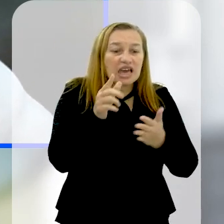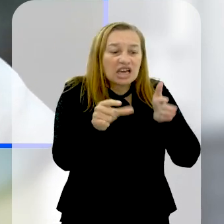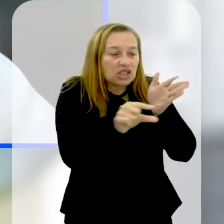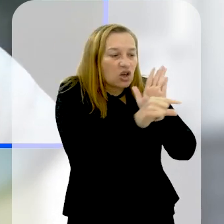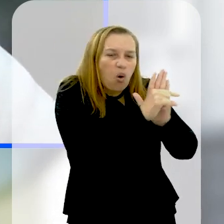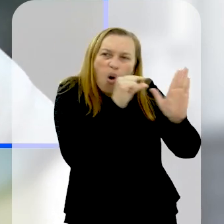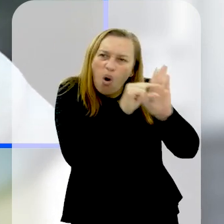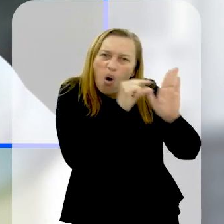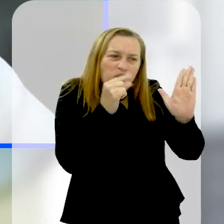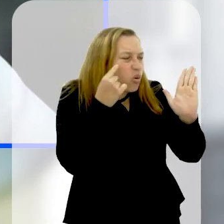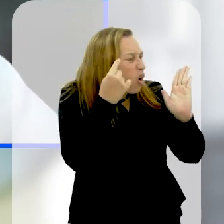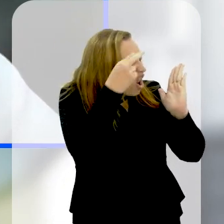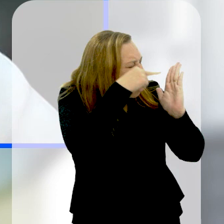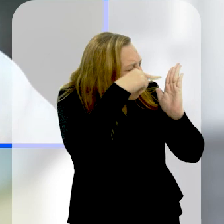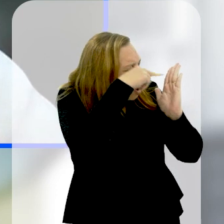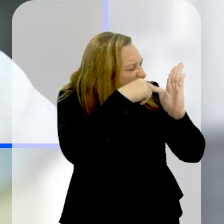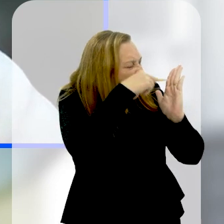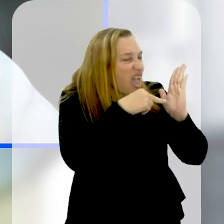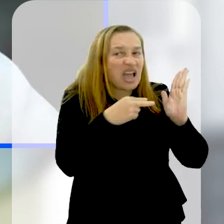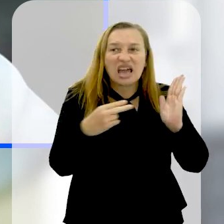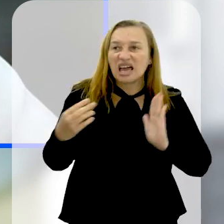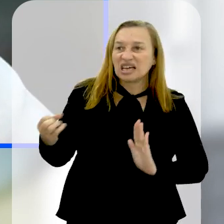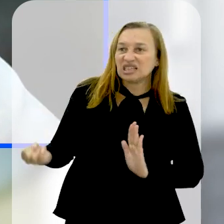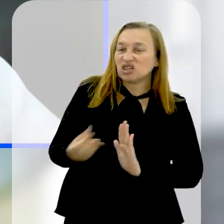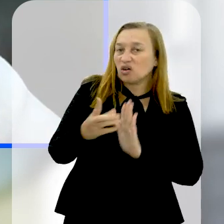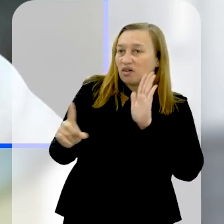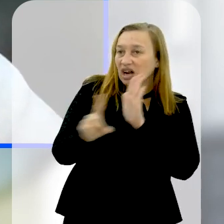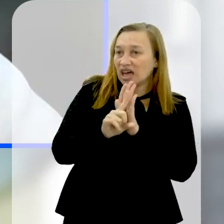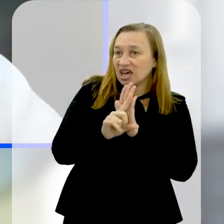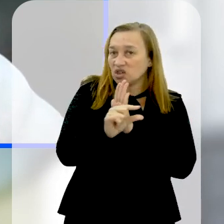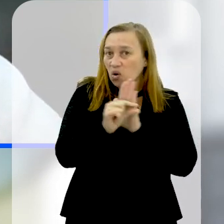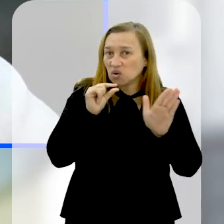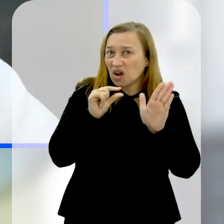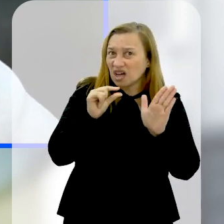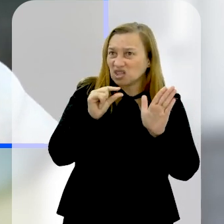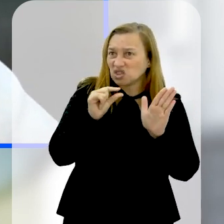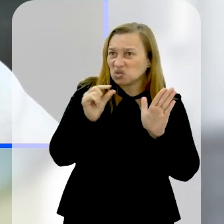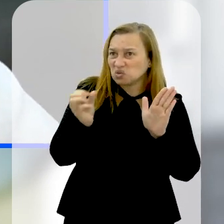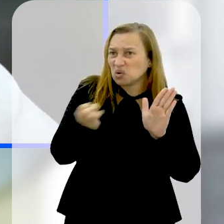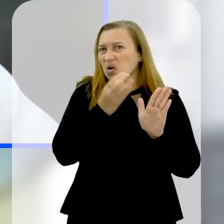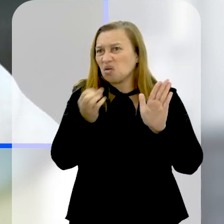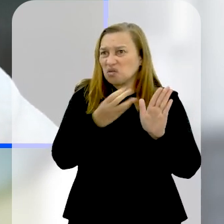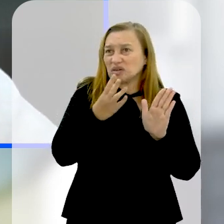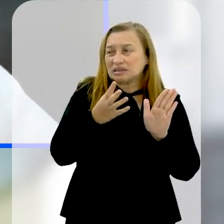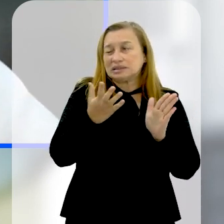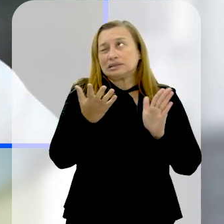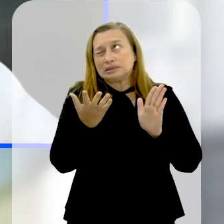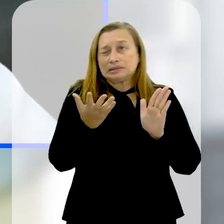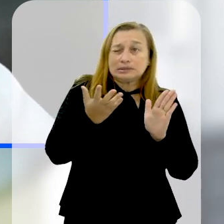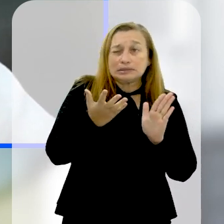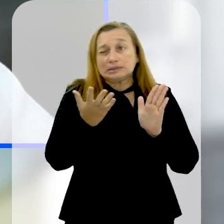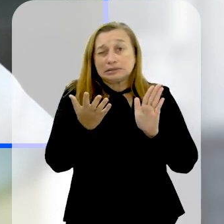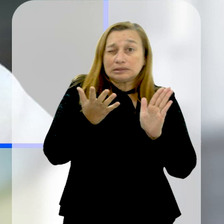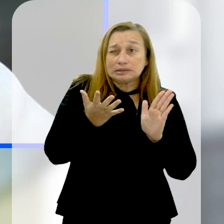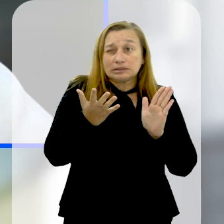olhar e ler rótulo. Essa legislação nova nossa de rotulagem ainda deu uma, assim, vamos